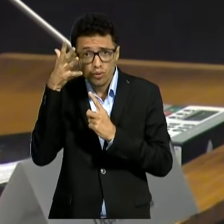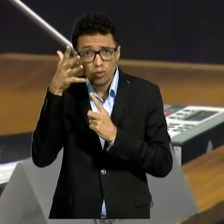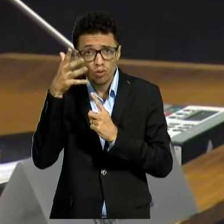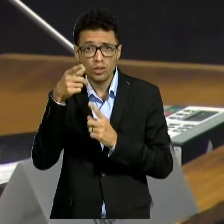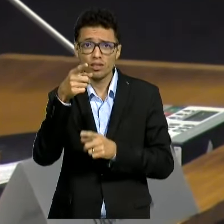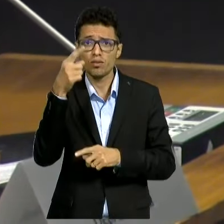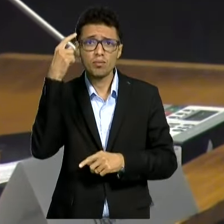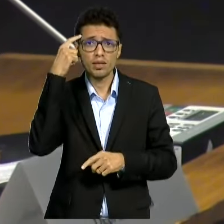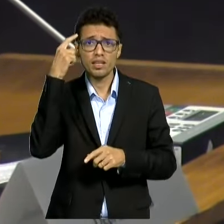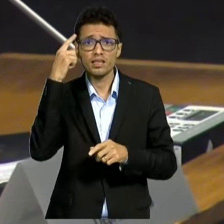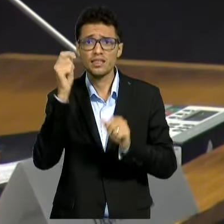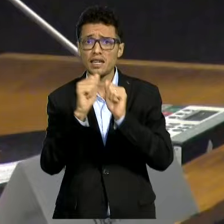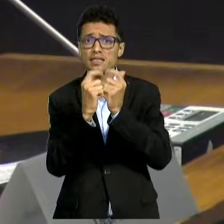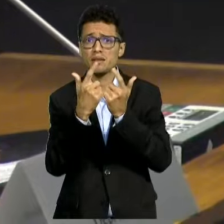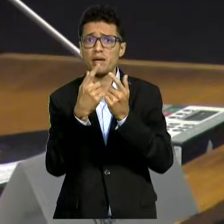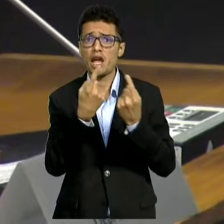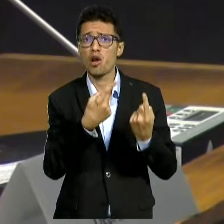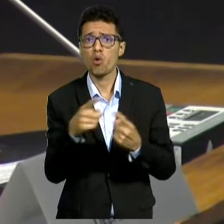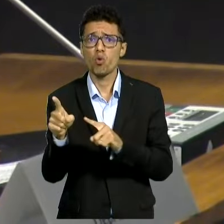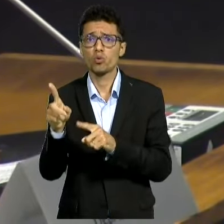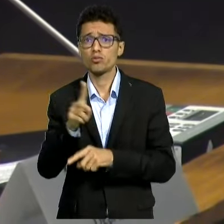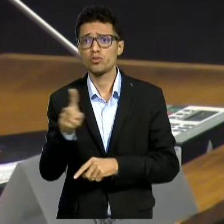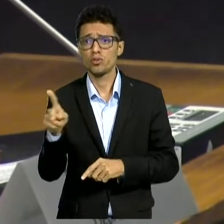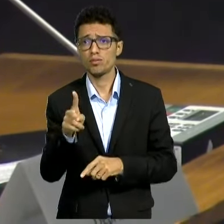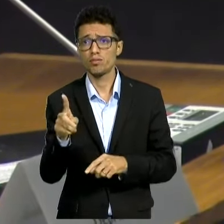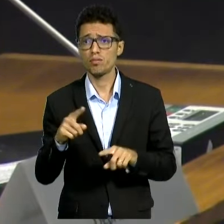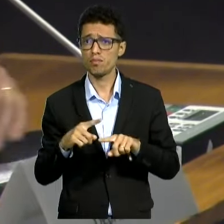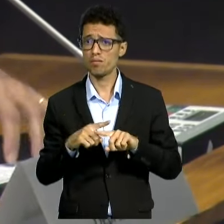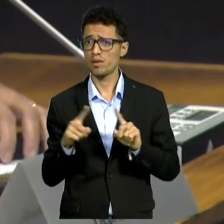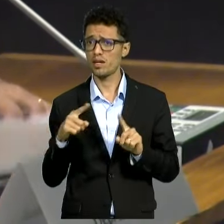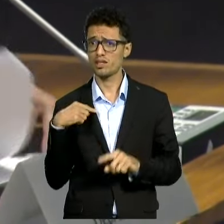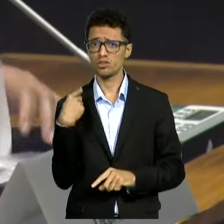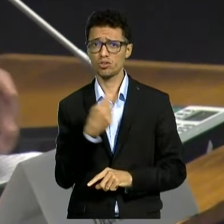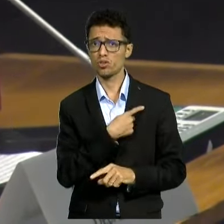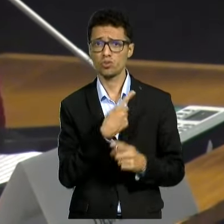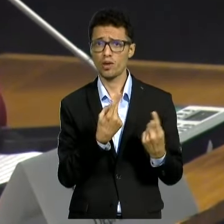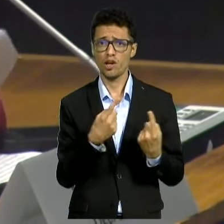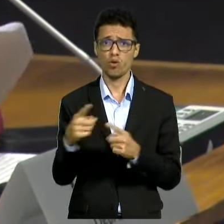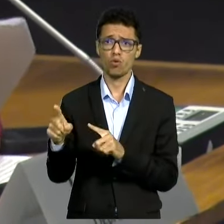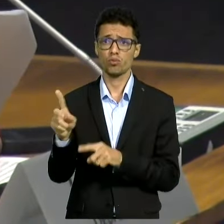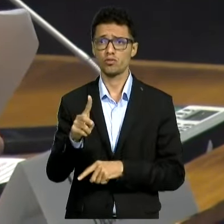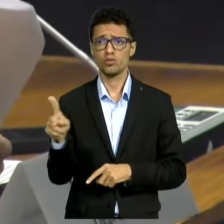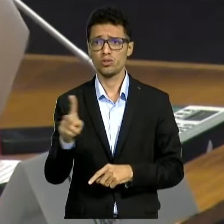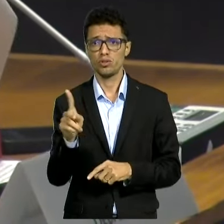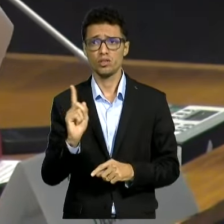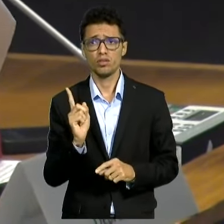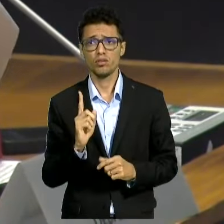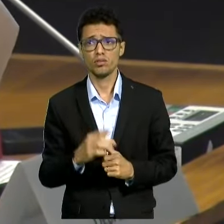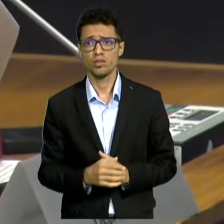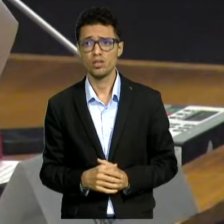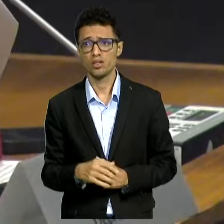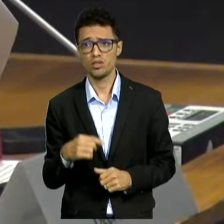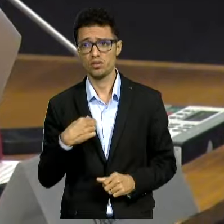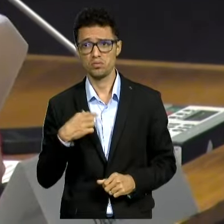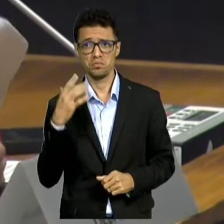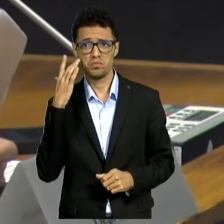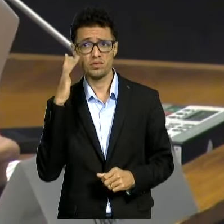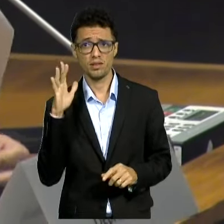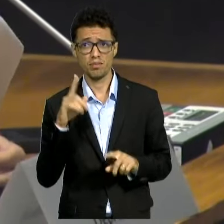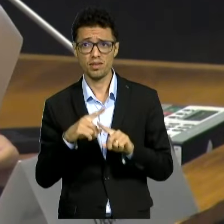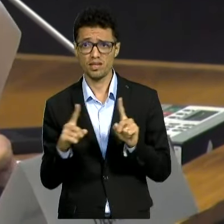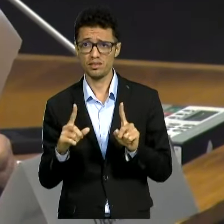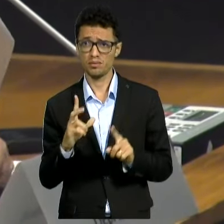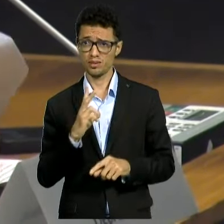os professores e que, na verdade, nós não estamos contra. Só estamos contra aqui, eu particularmente, eu não sei os outros colegas,